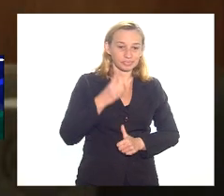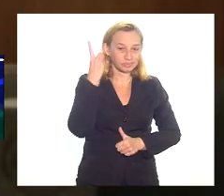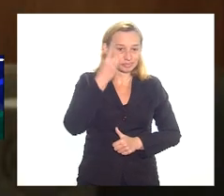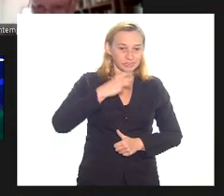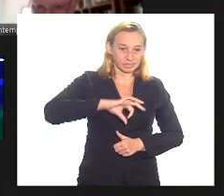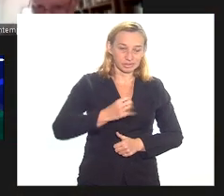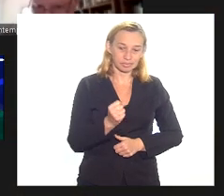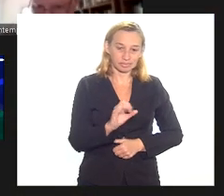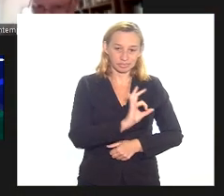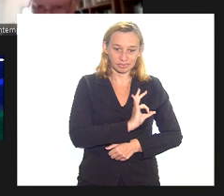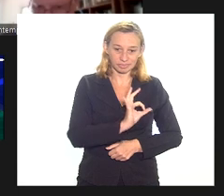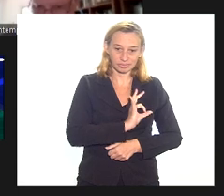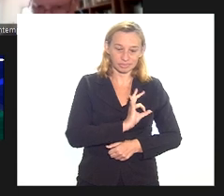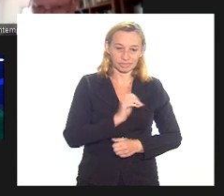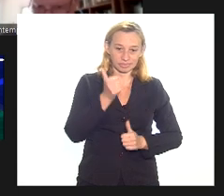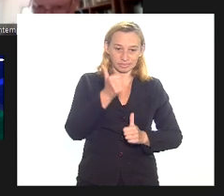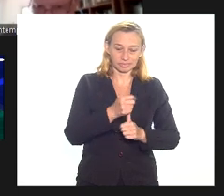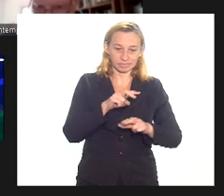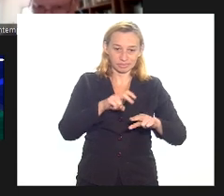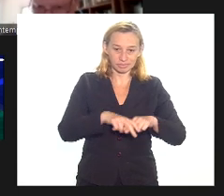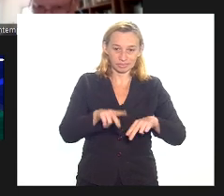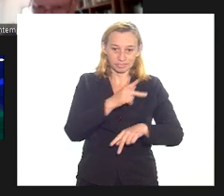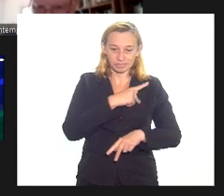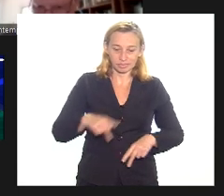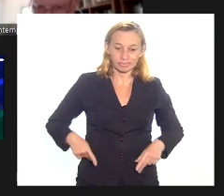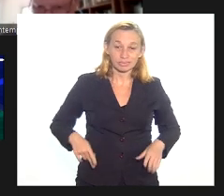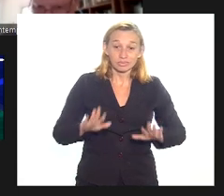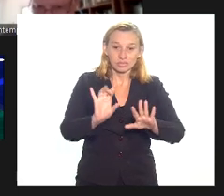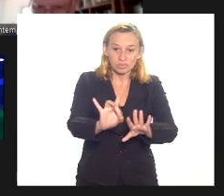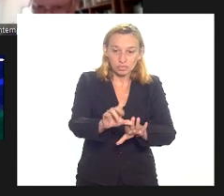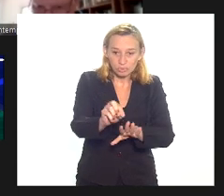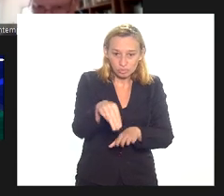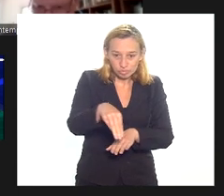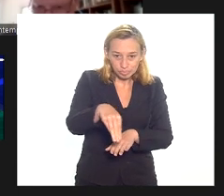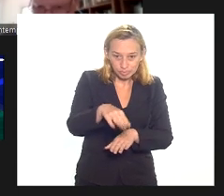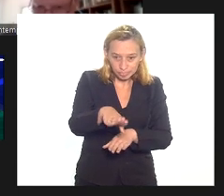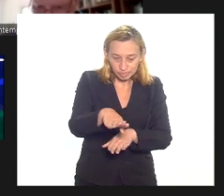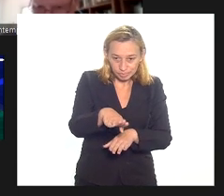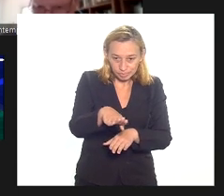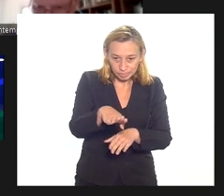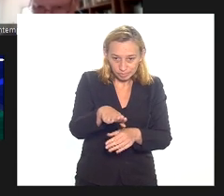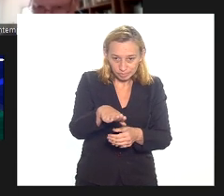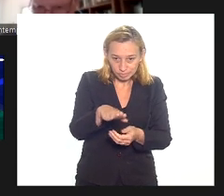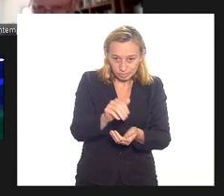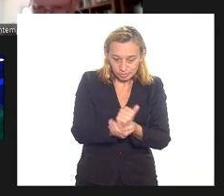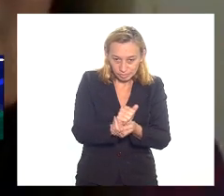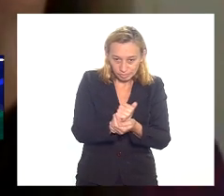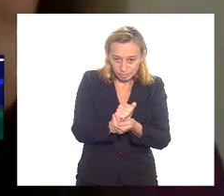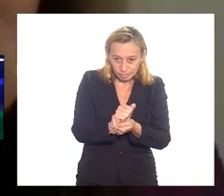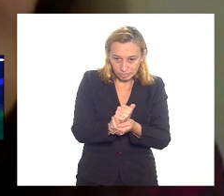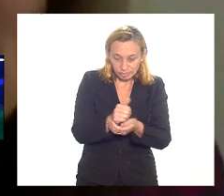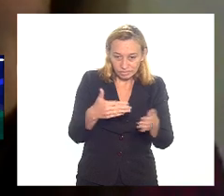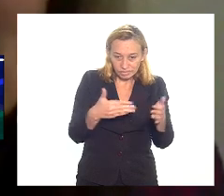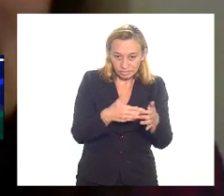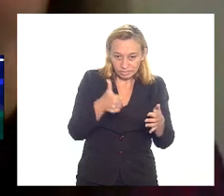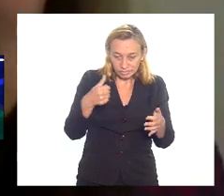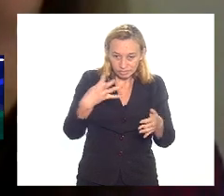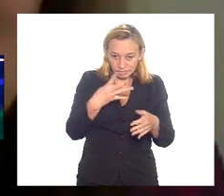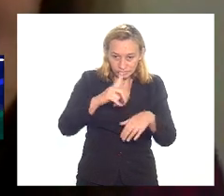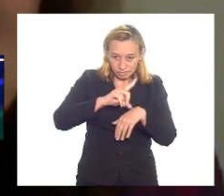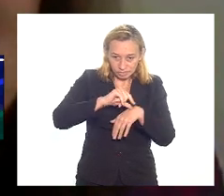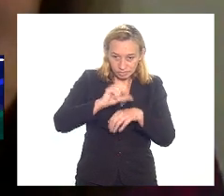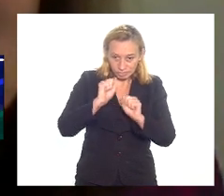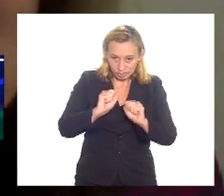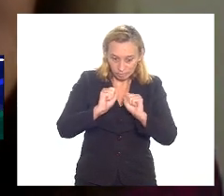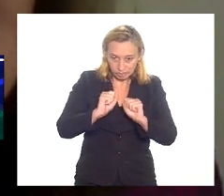Rocha. Boa tarde, presidente. Beijo. Presidente, só um minuto. Eu só posso ficar até as 14 horas, é possível?